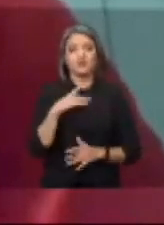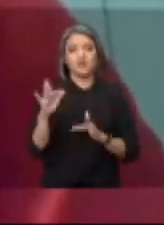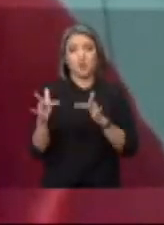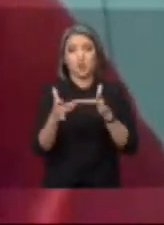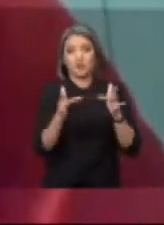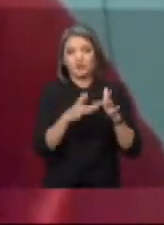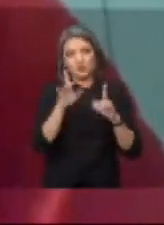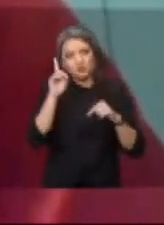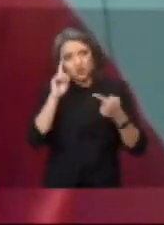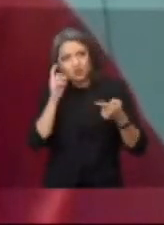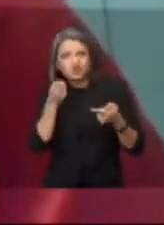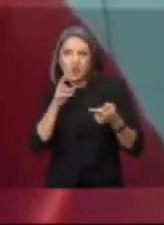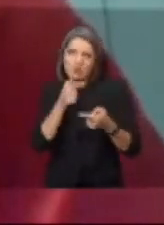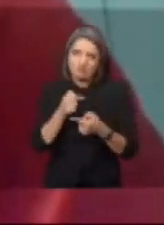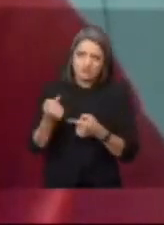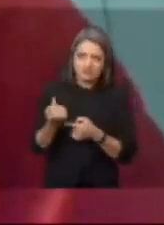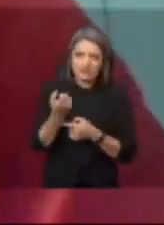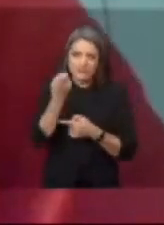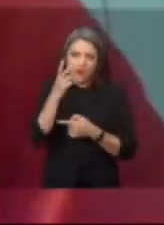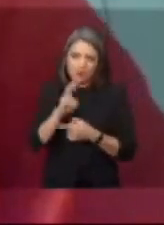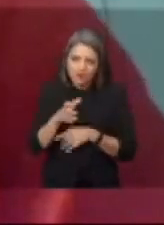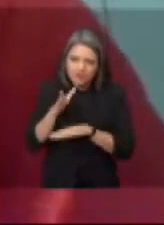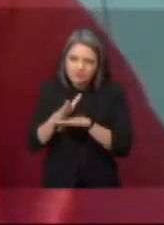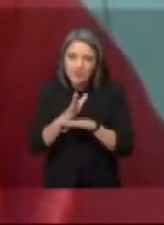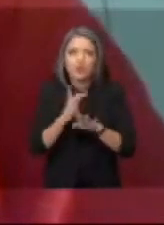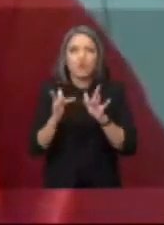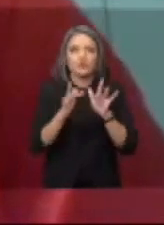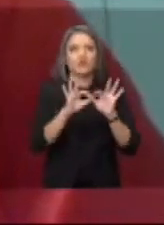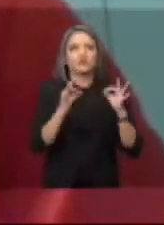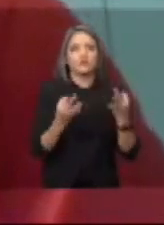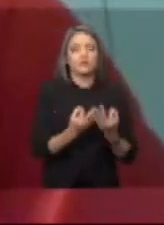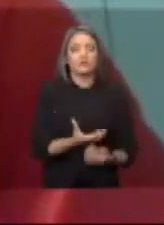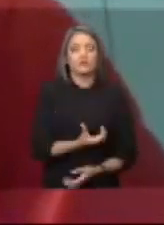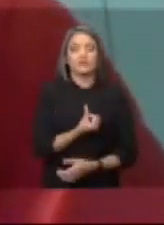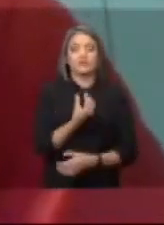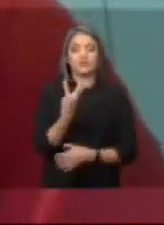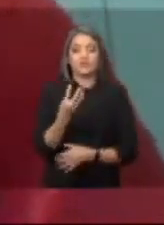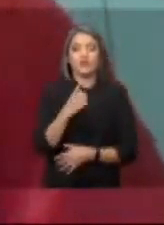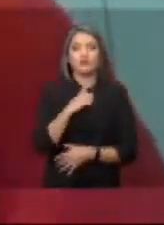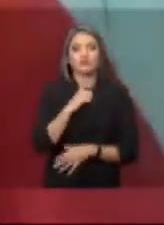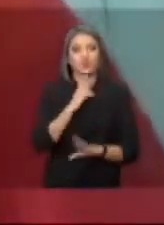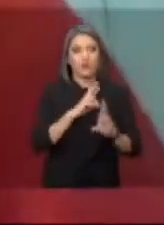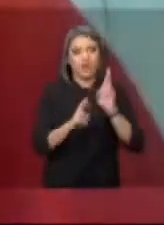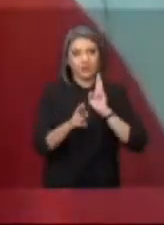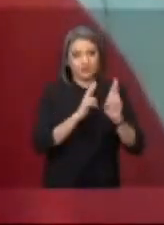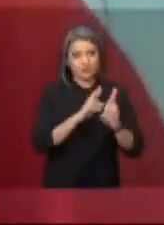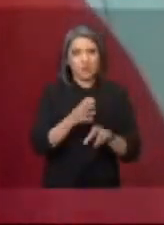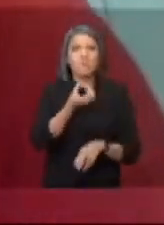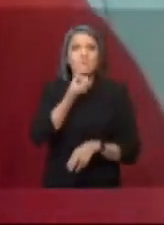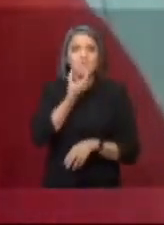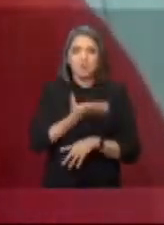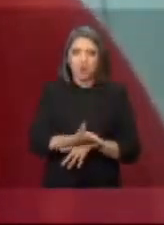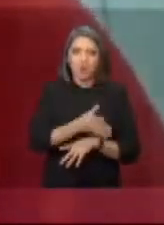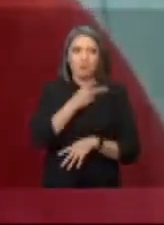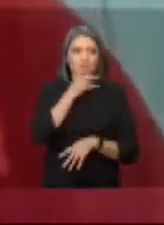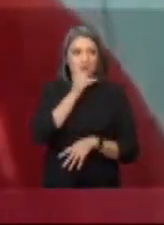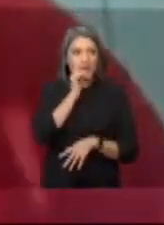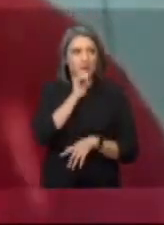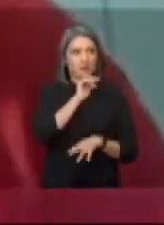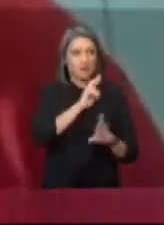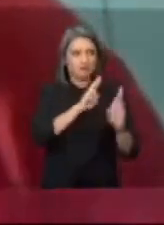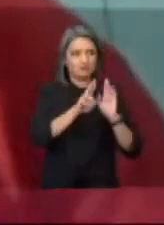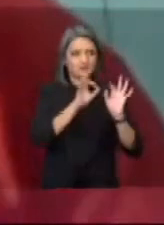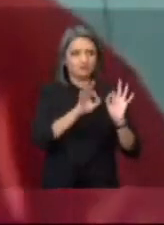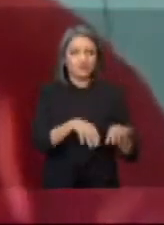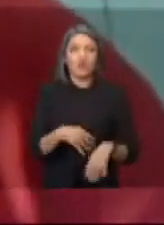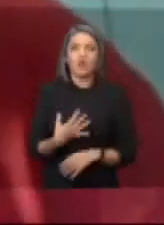com a família, 54% tinha um relacionamento bom ou muito bom com seus pais, 41%